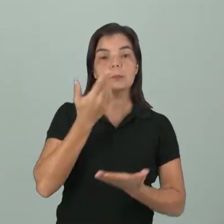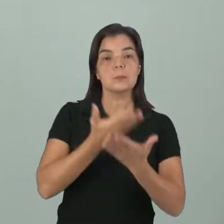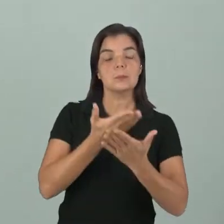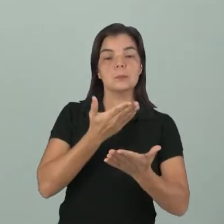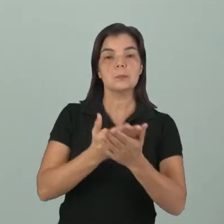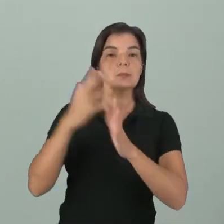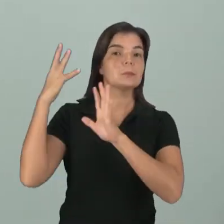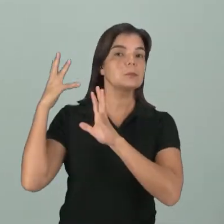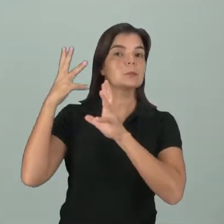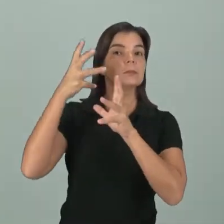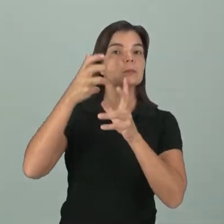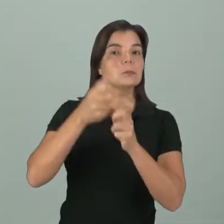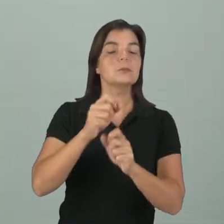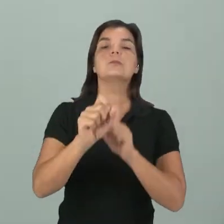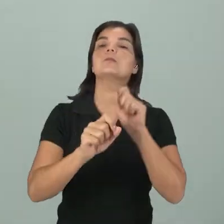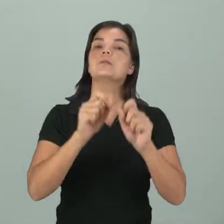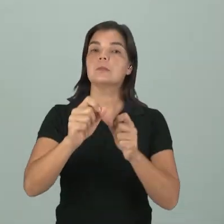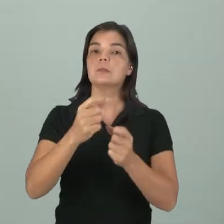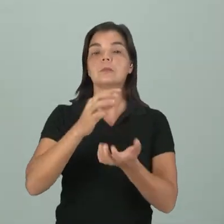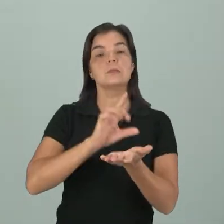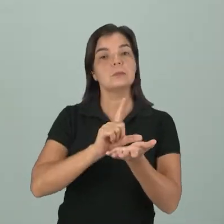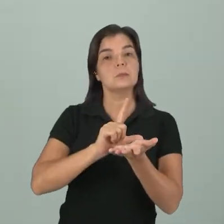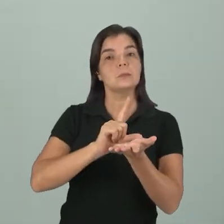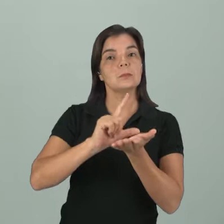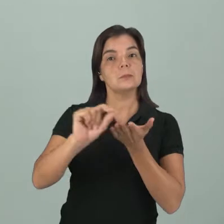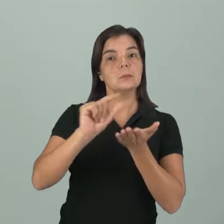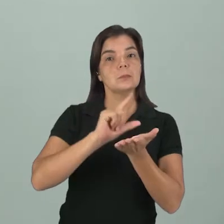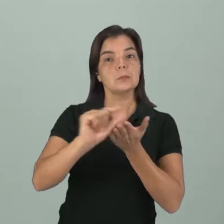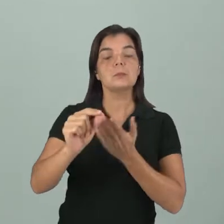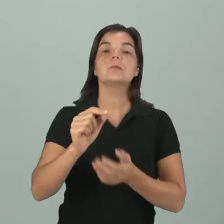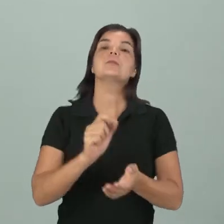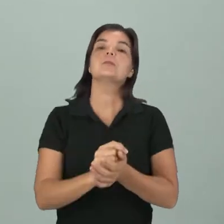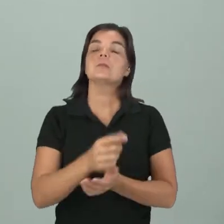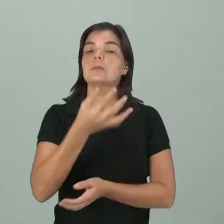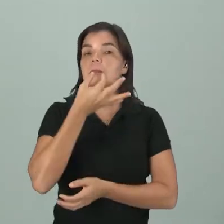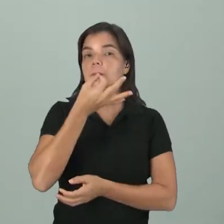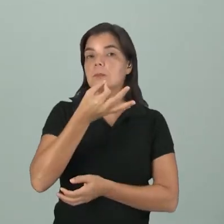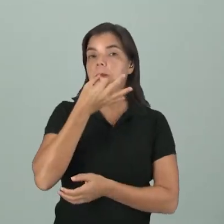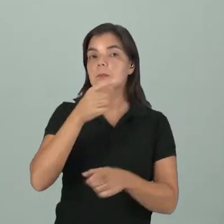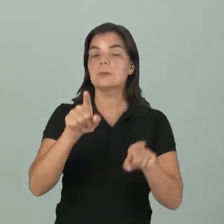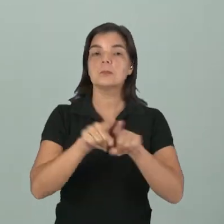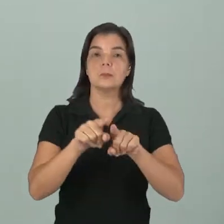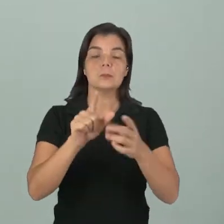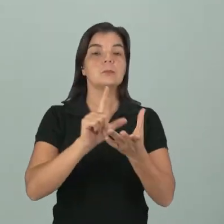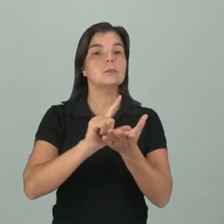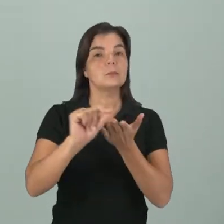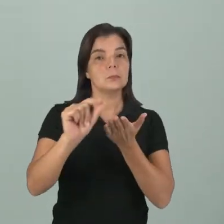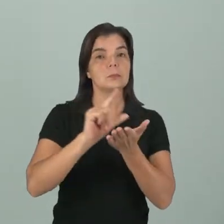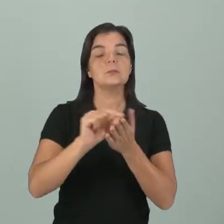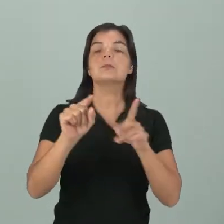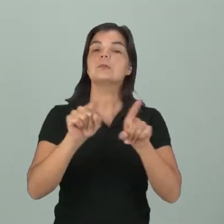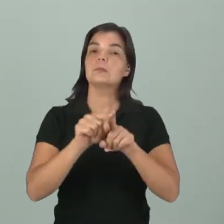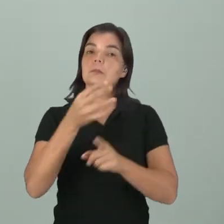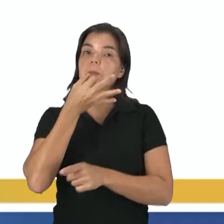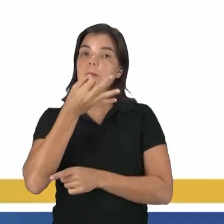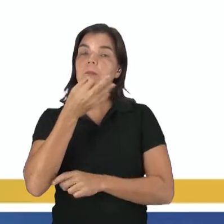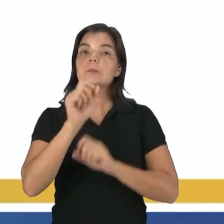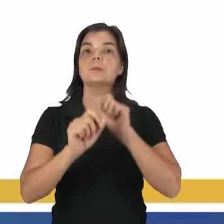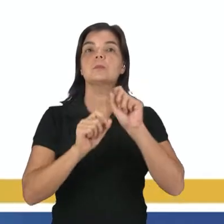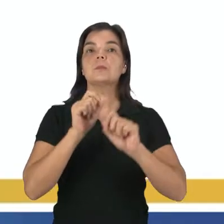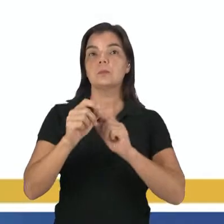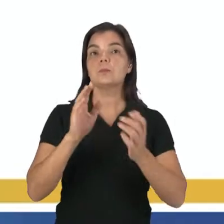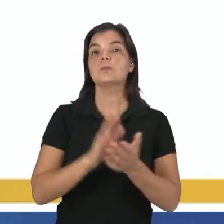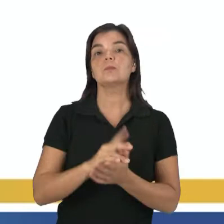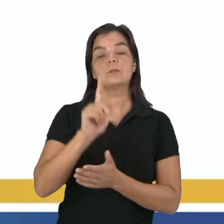nossa aula, eu vou relembrá-los o que é o artigo de opinião, para nós falarmos hoje sobre fato e opinião. O artigo de